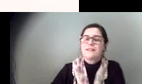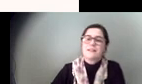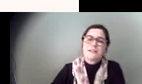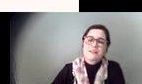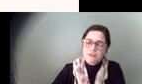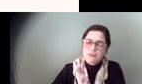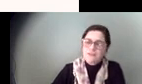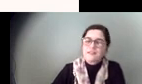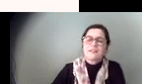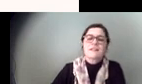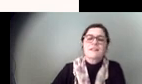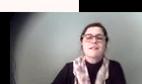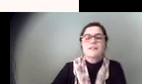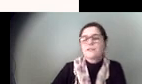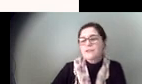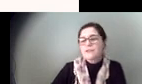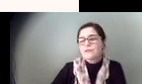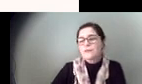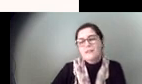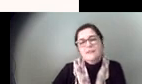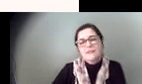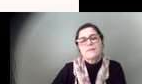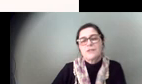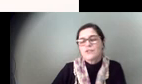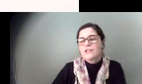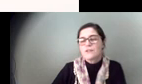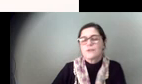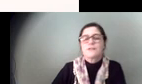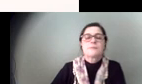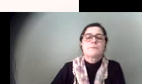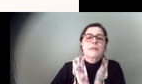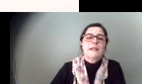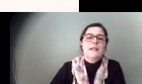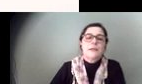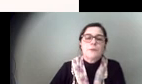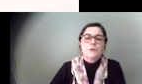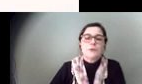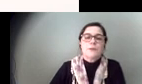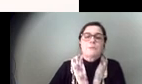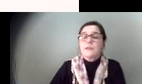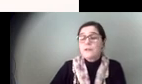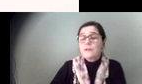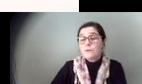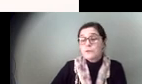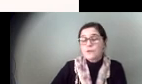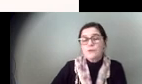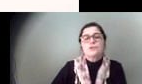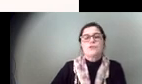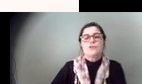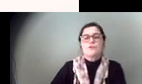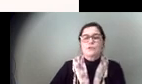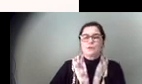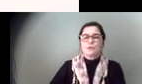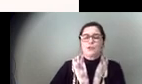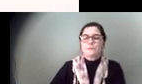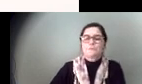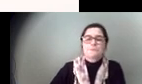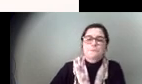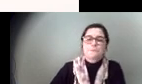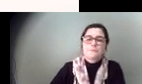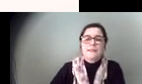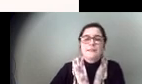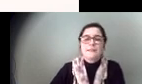né, de fazer as intervenções, né, as mediações. Muito bem, então os nossos objetivos de